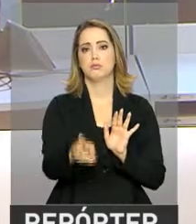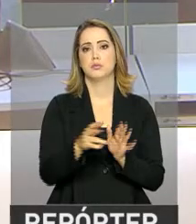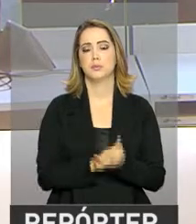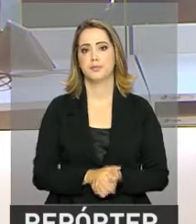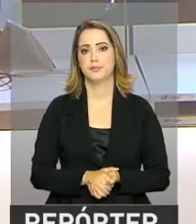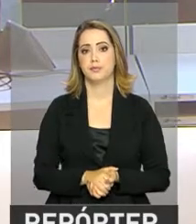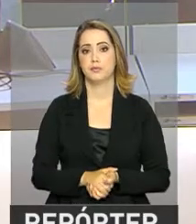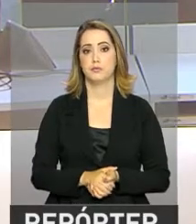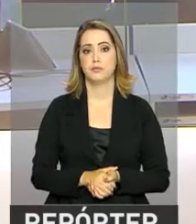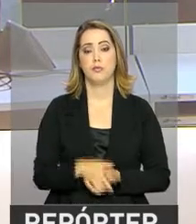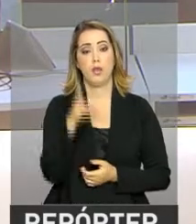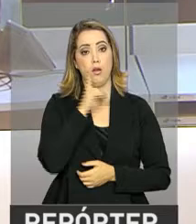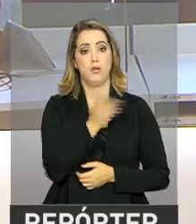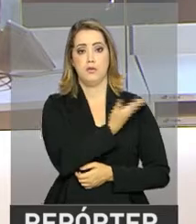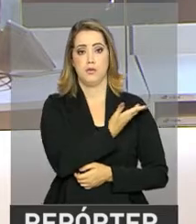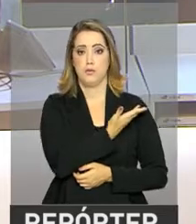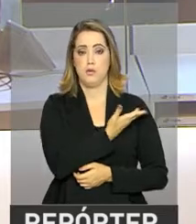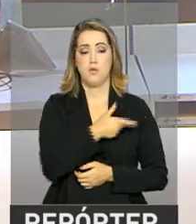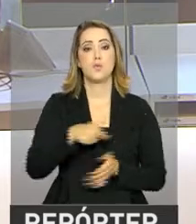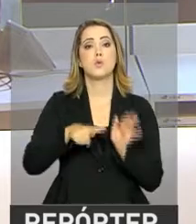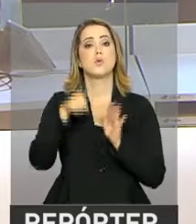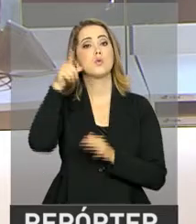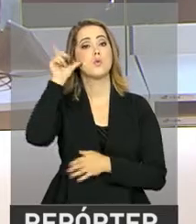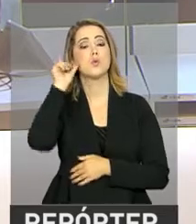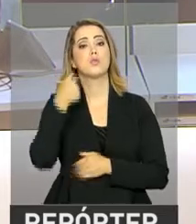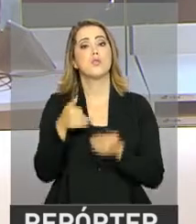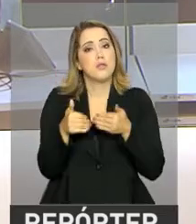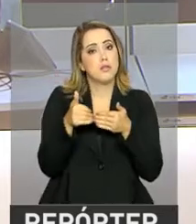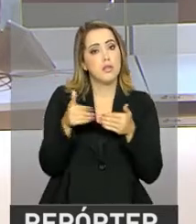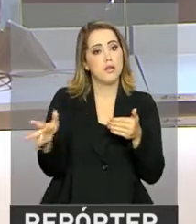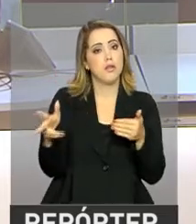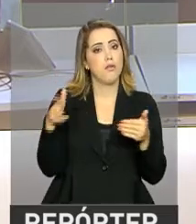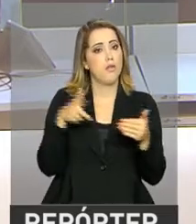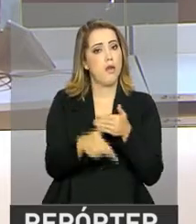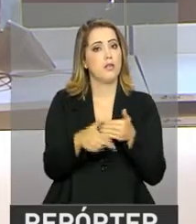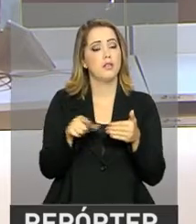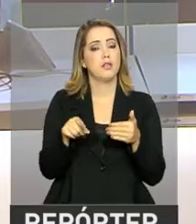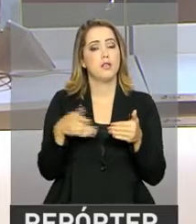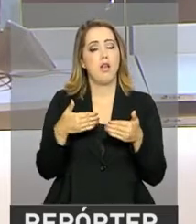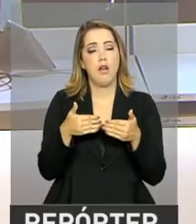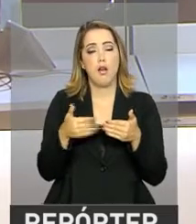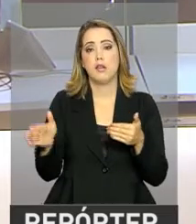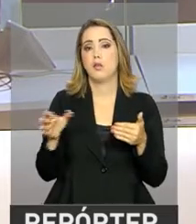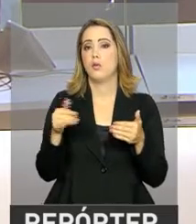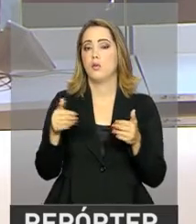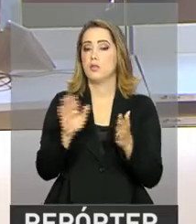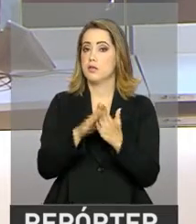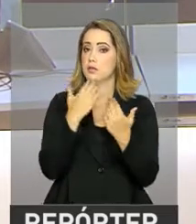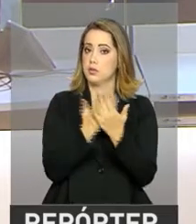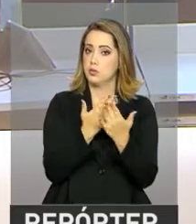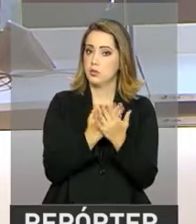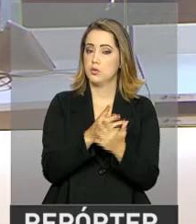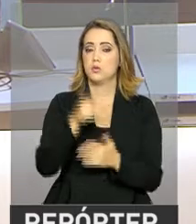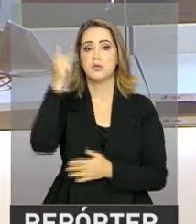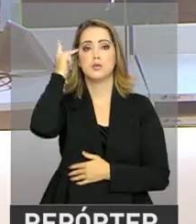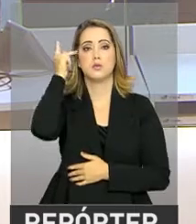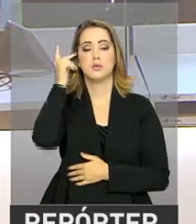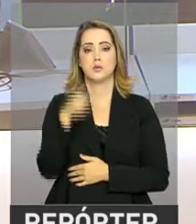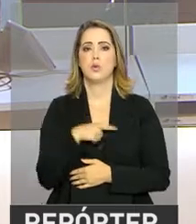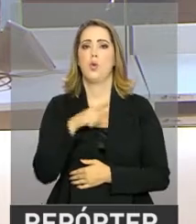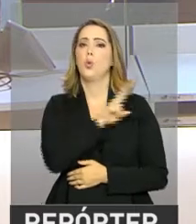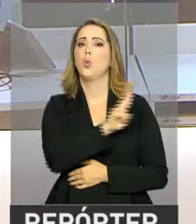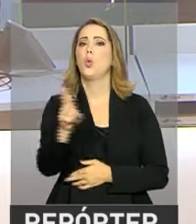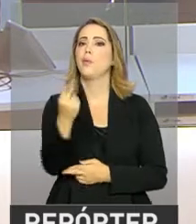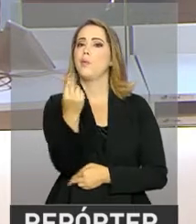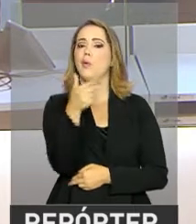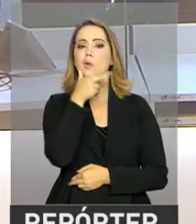gente viu, o presidente Temer participou ontem da inauguração de uma escola em Praia Grande, São Paulo. A unidade de ensino recebeu o nome do irmão de